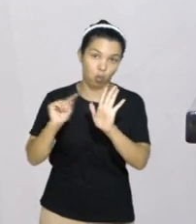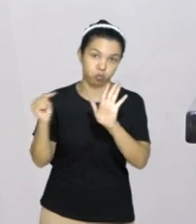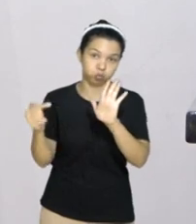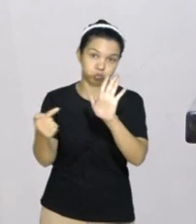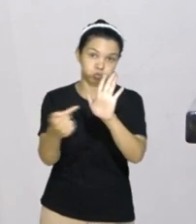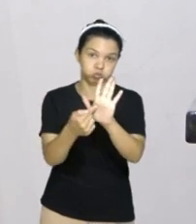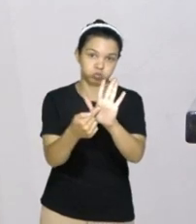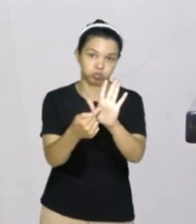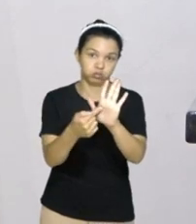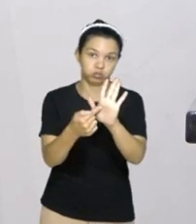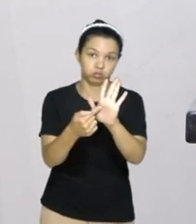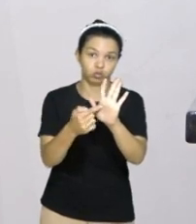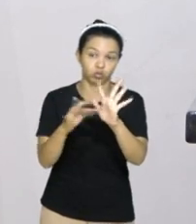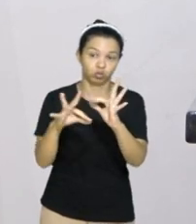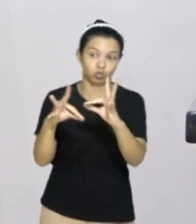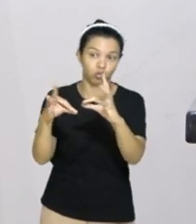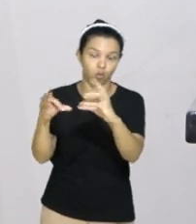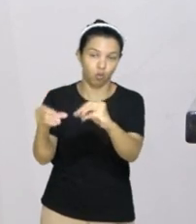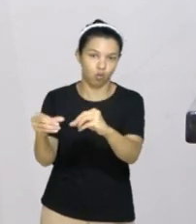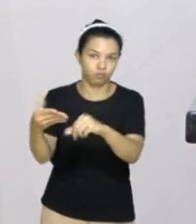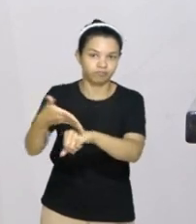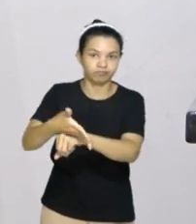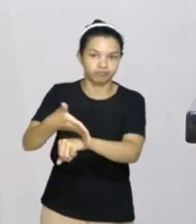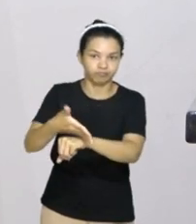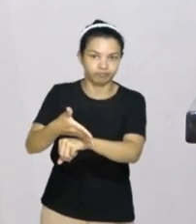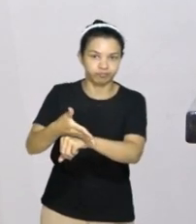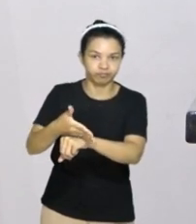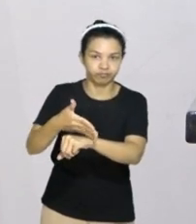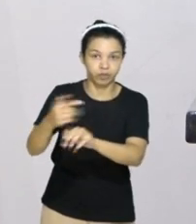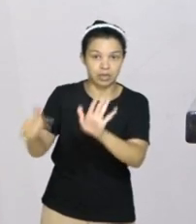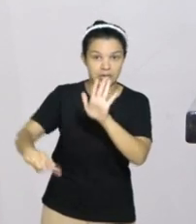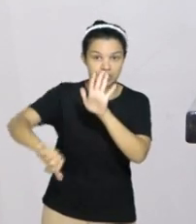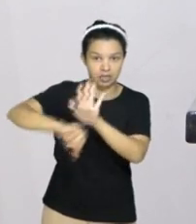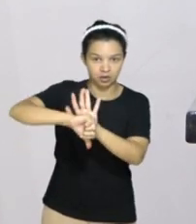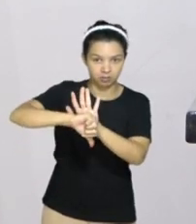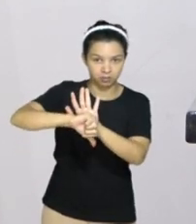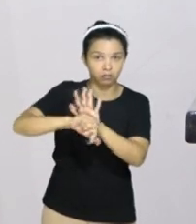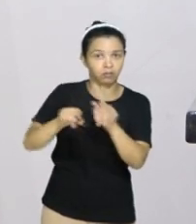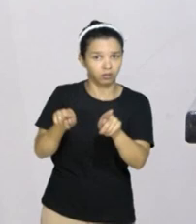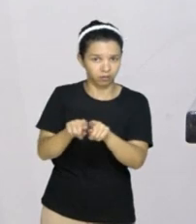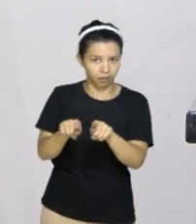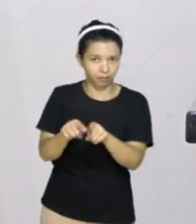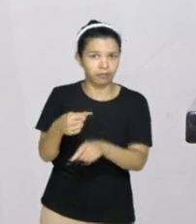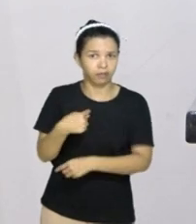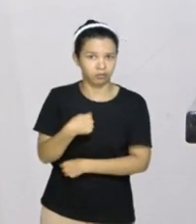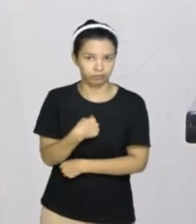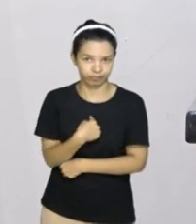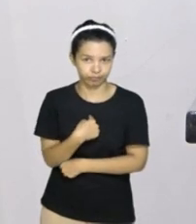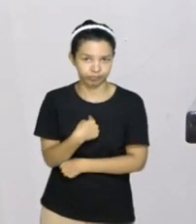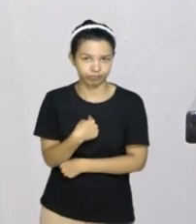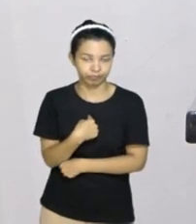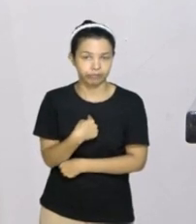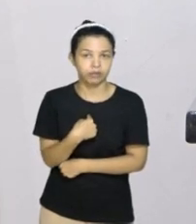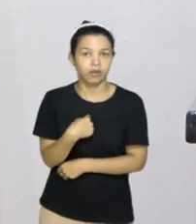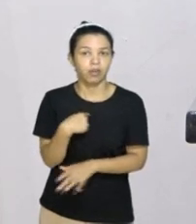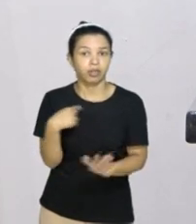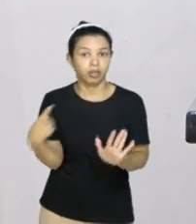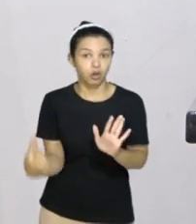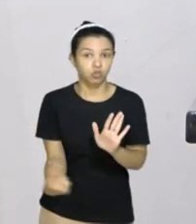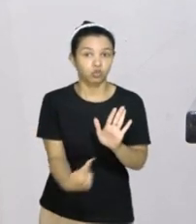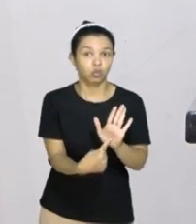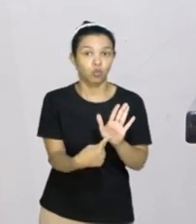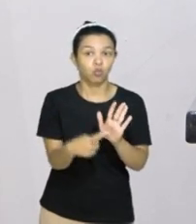todas as vítimas de cometimento de crime inclusive eu trata-se de denúncia há uma servidor